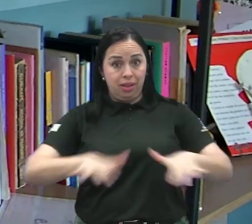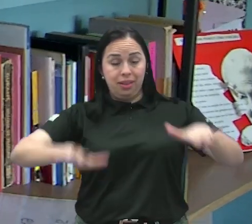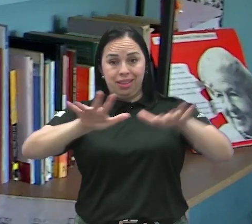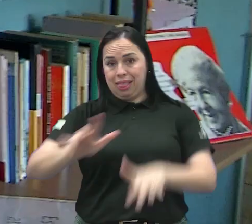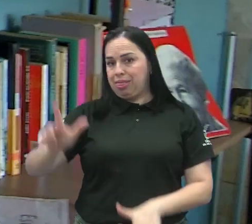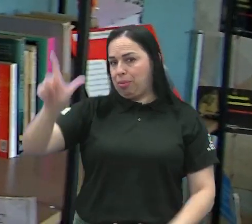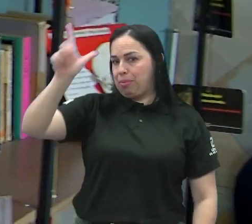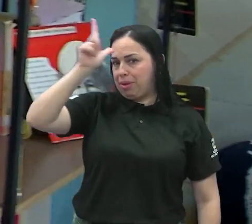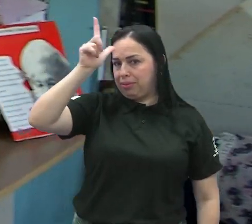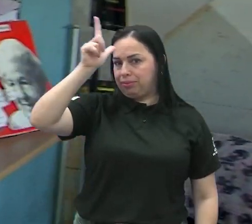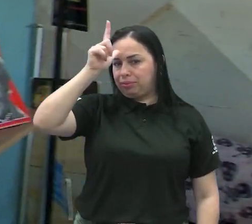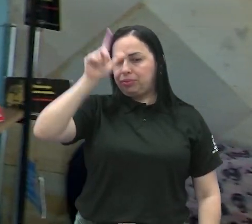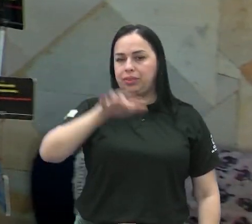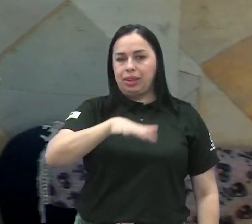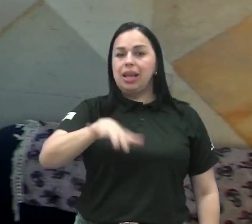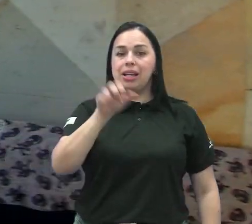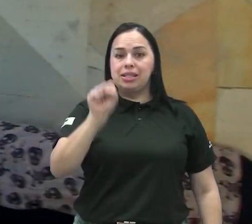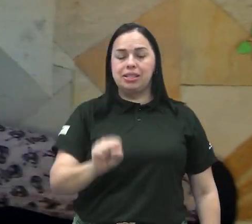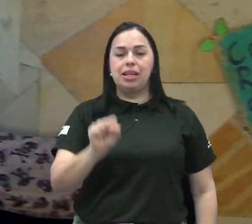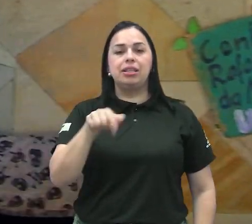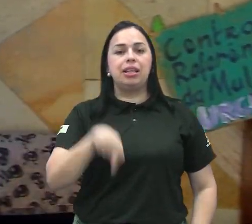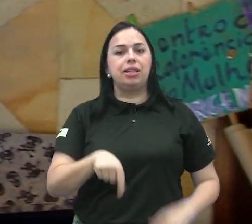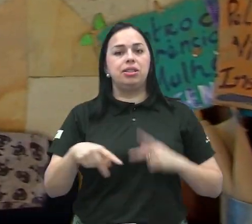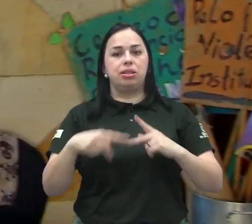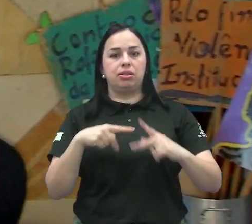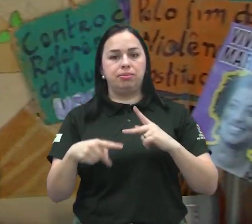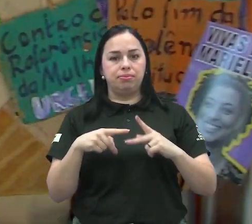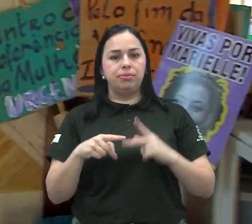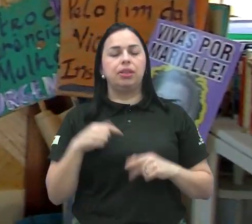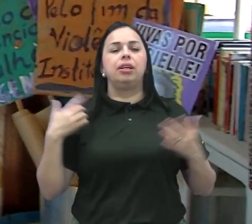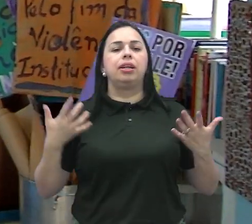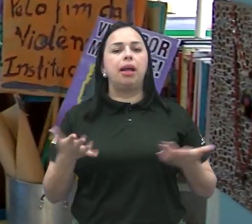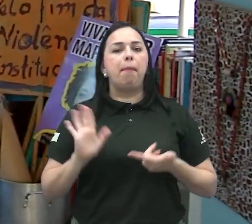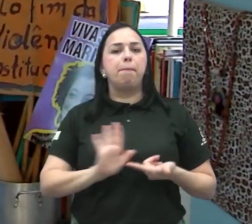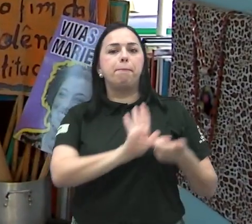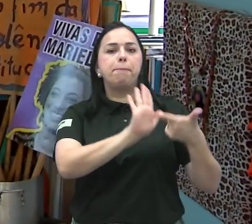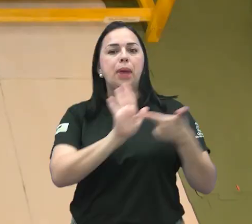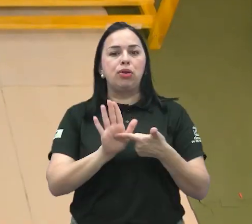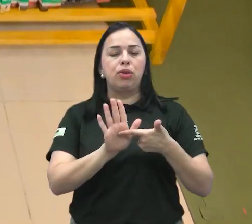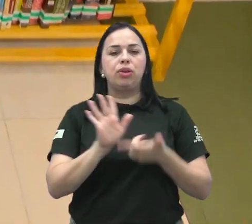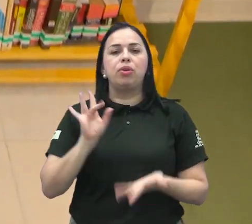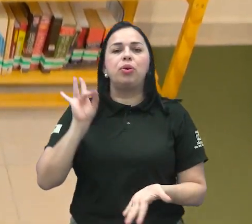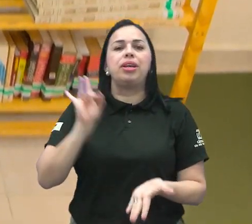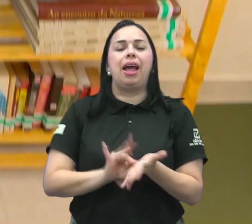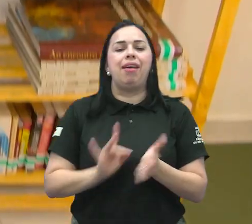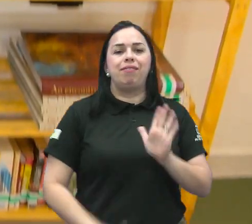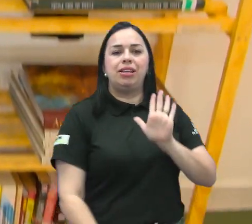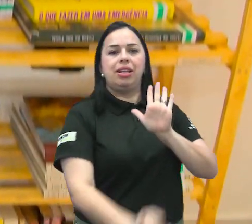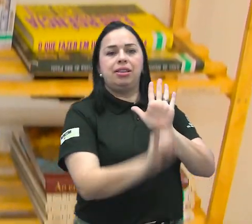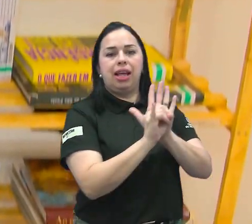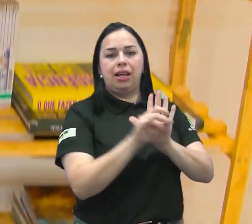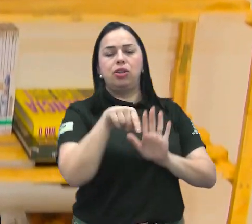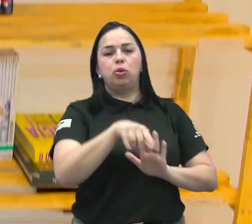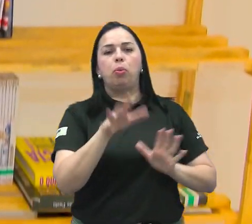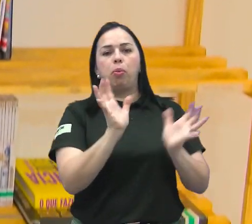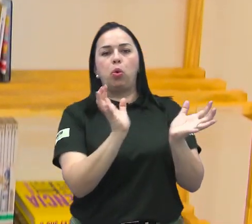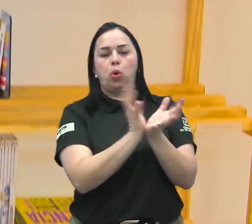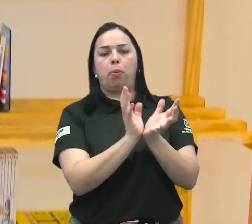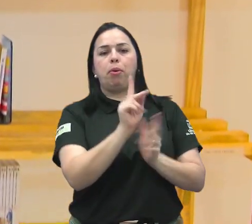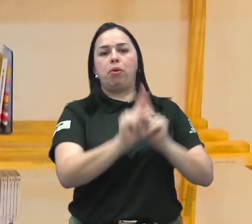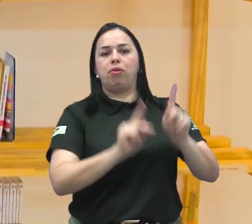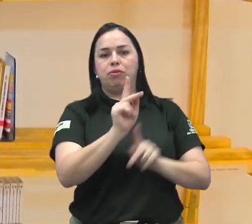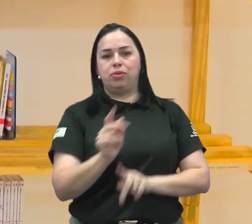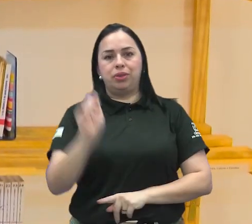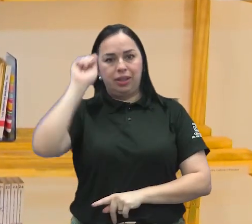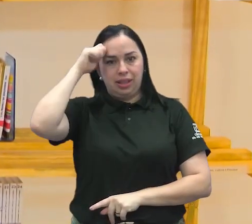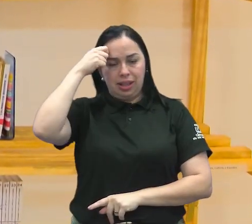Um espaço no bairro Campo dos Alemães, região sul de São José dos Campos, busca apresentar a verdadeira identidade